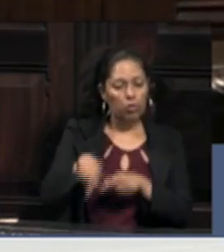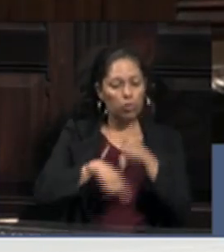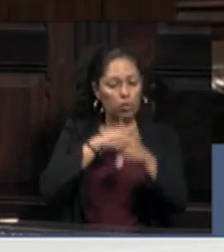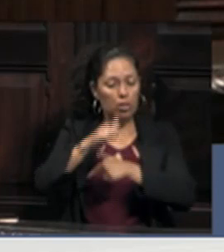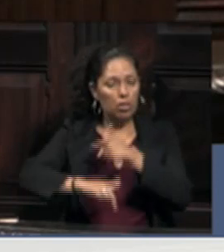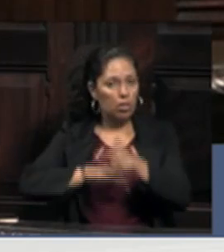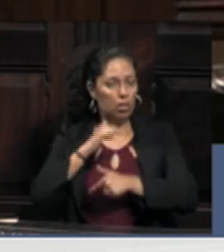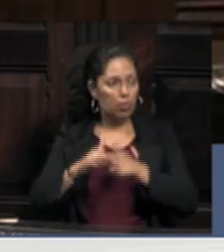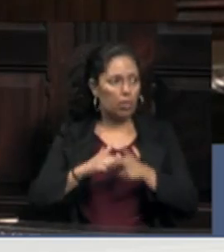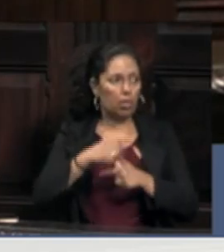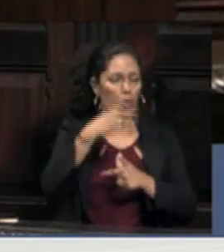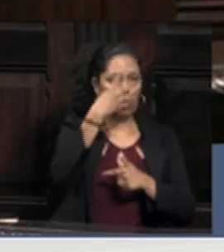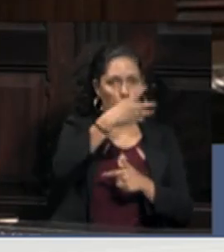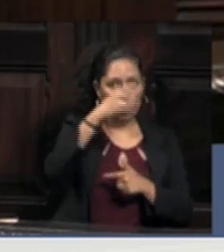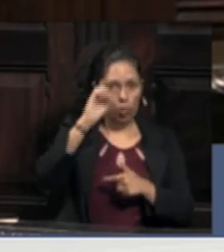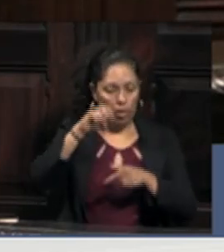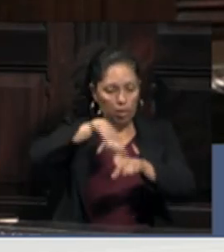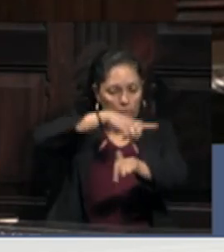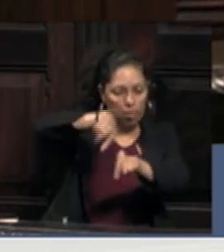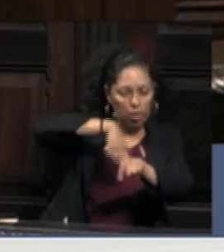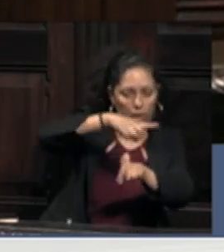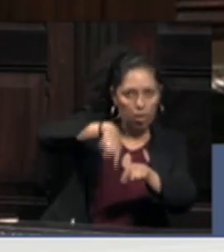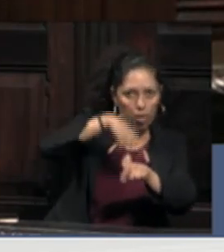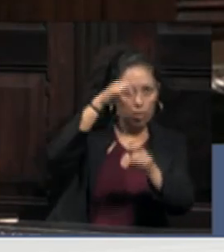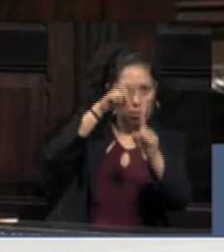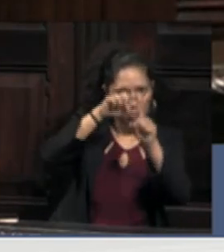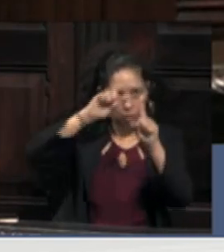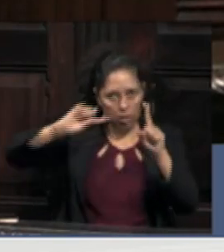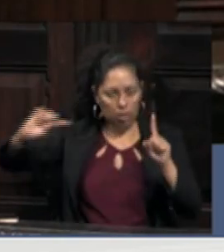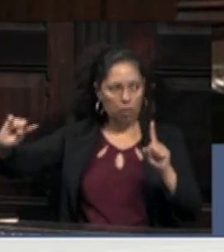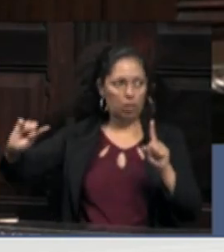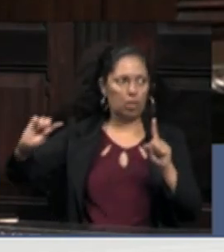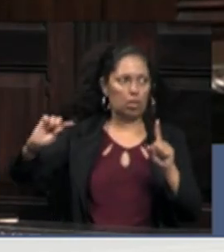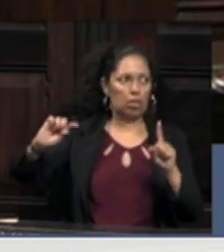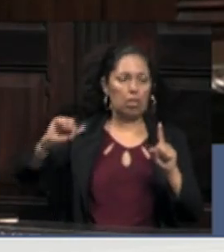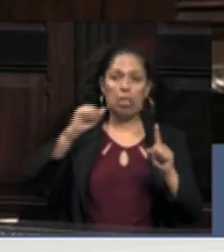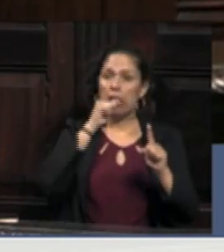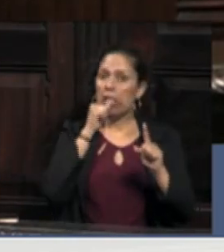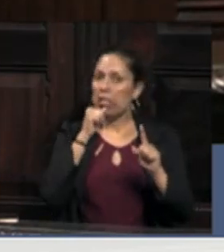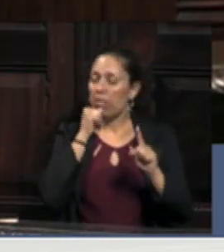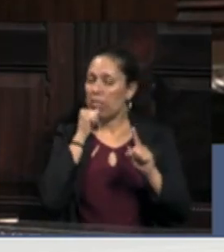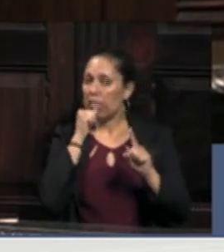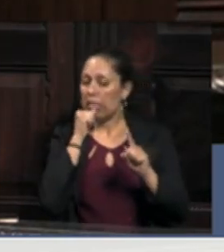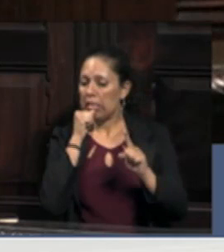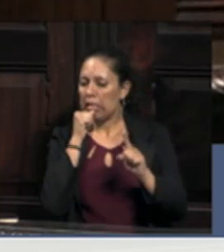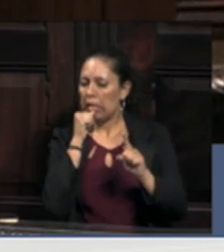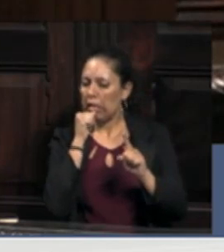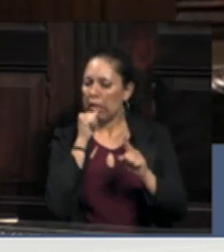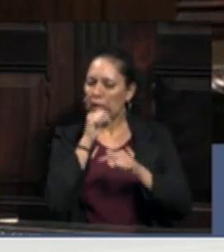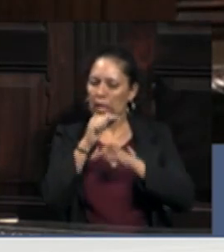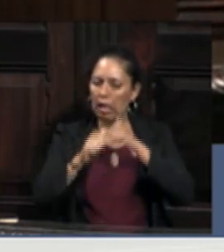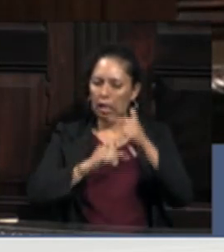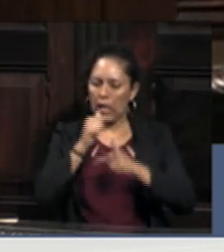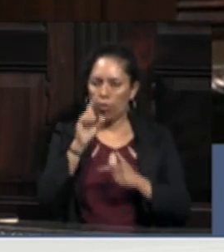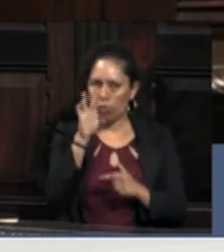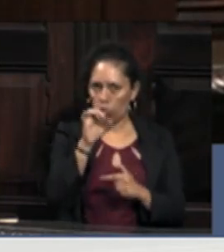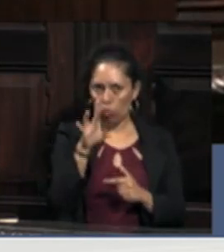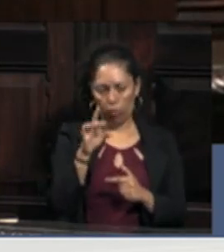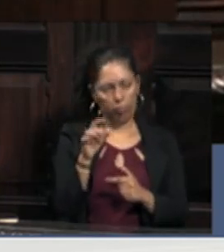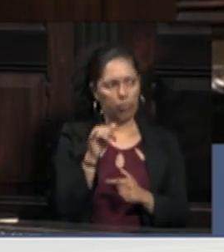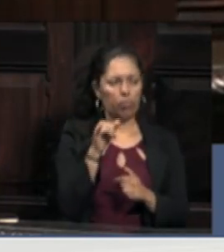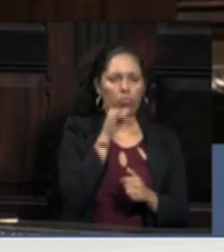trabalho é de 40 horas semanais, porém sem exclusividade, o que quer dizer que ele pode ter